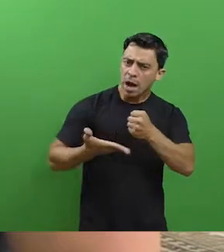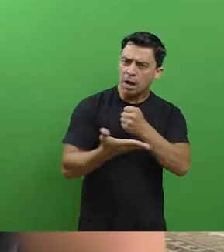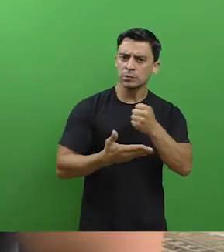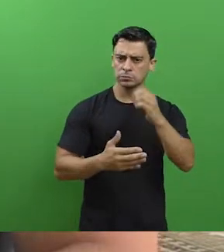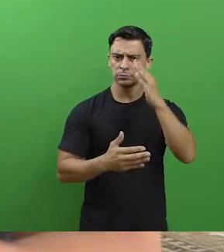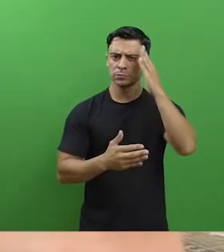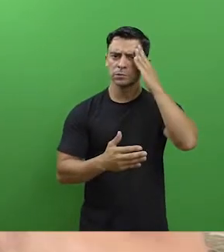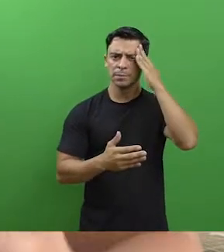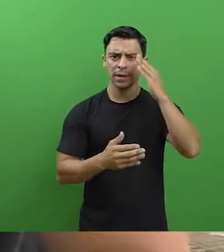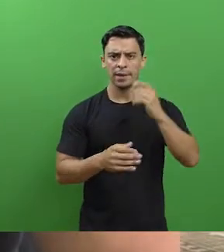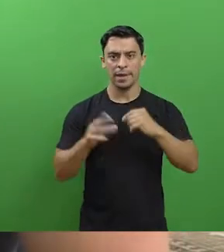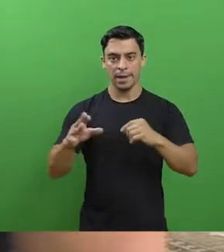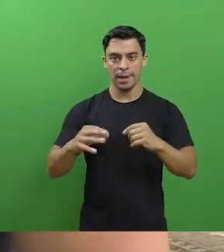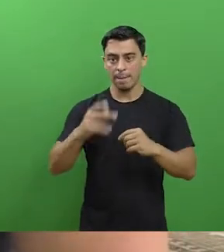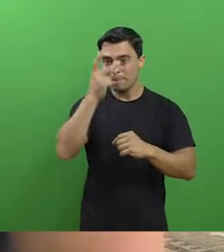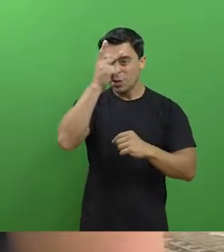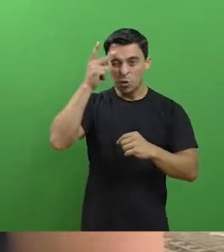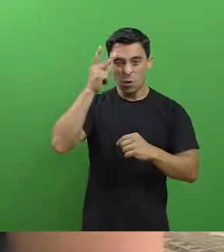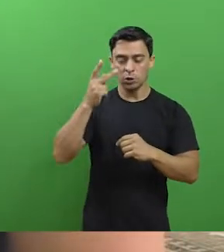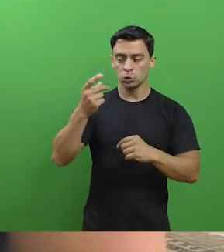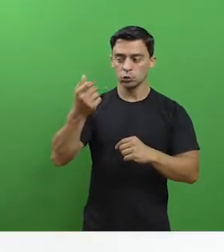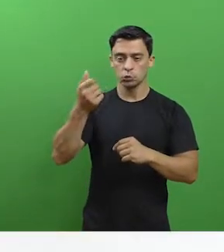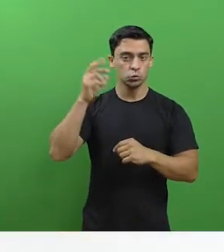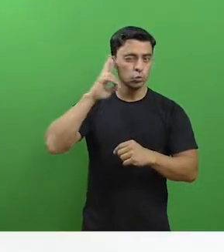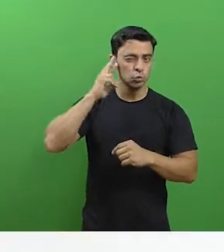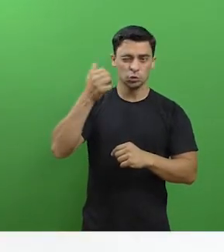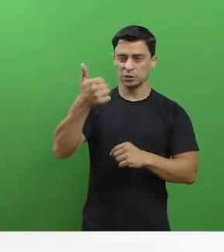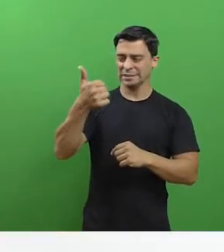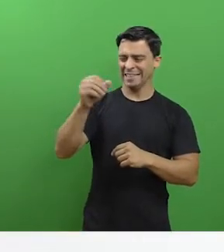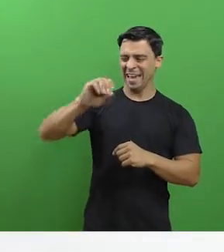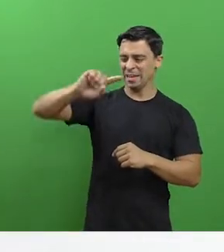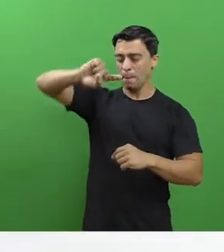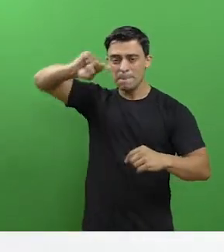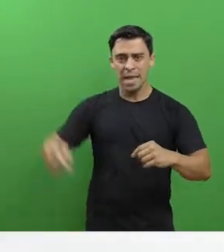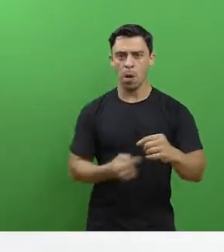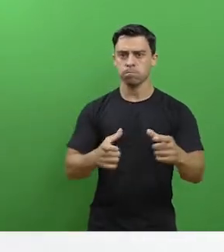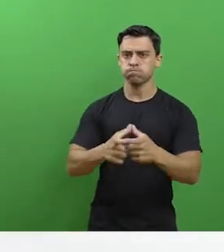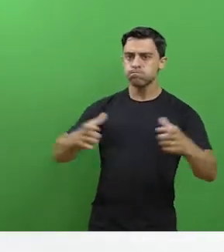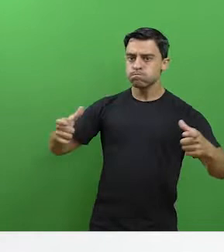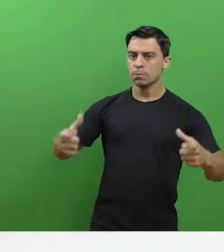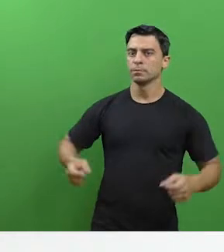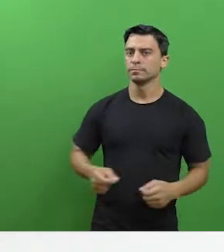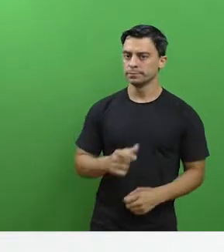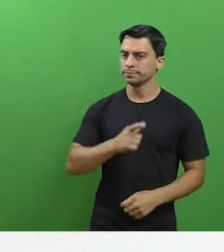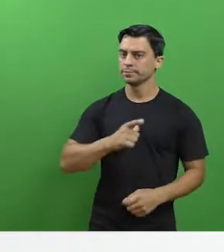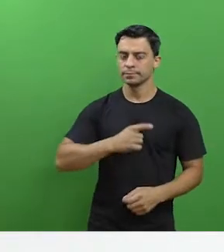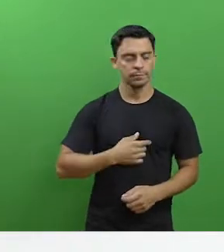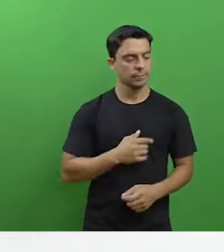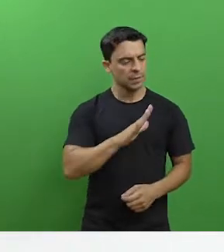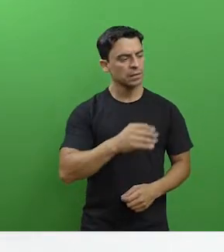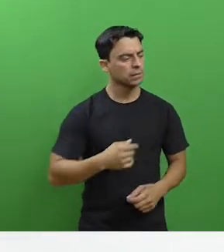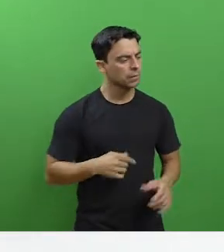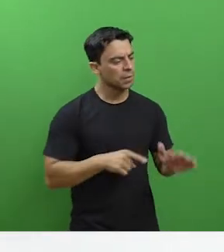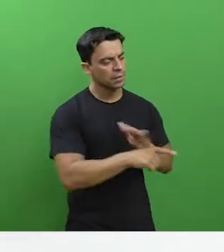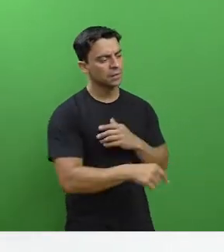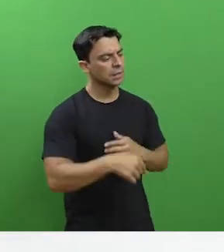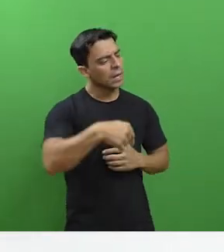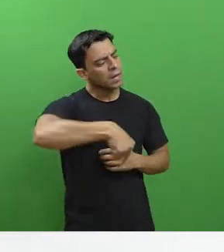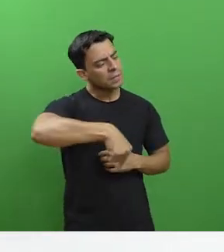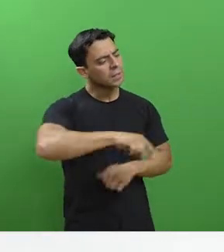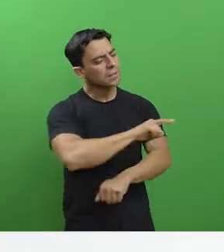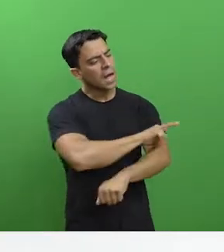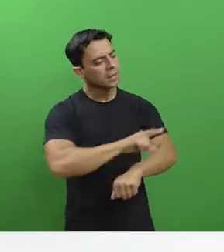público grande. Existem 10 milhões de surdos no Brasil. E aqui em Lages você tem assim índices de como que